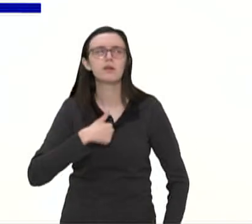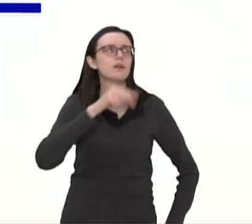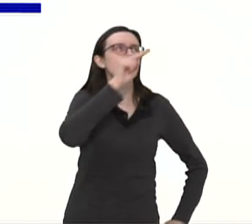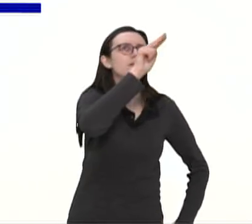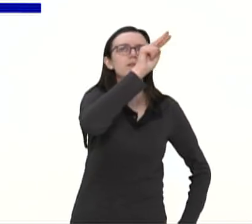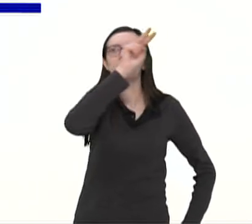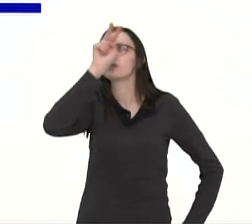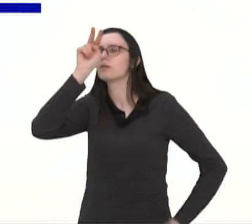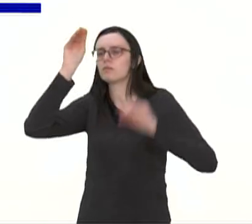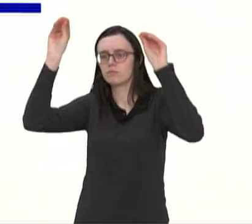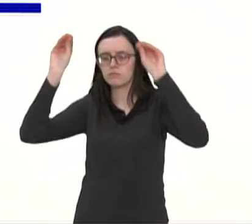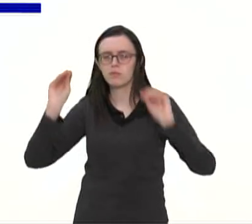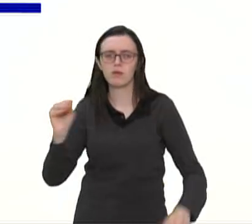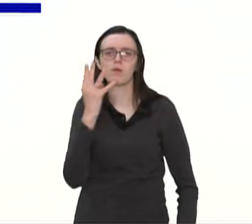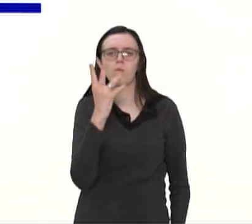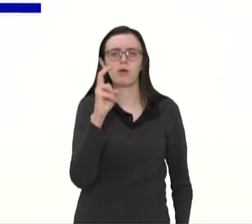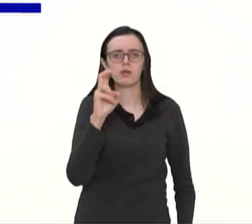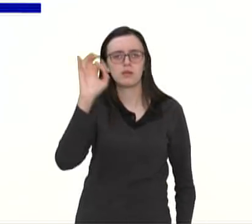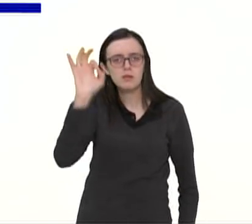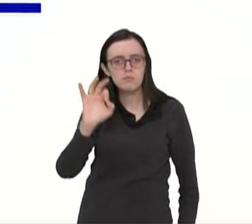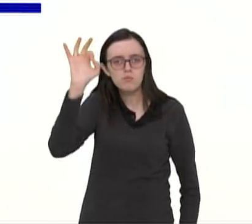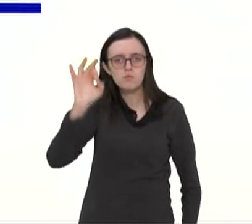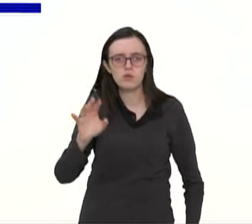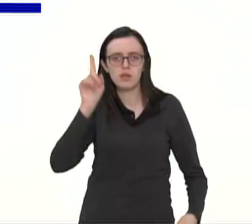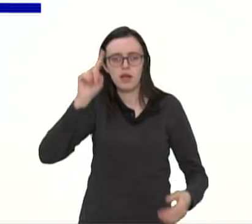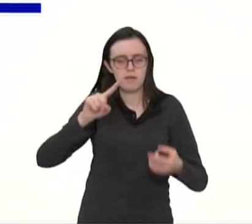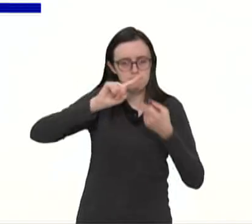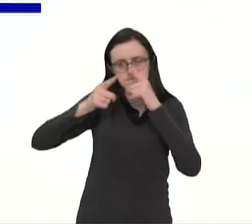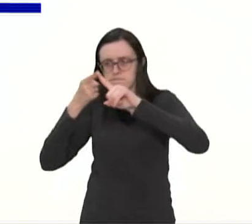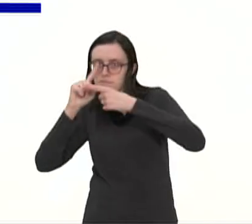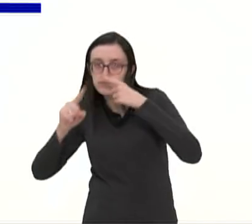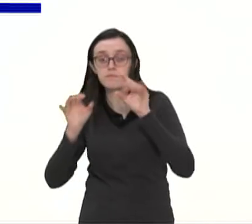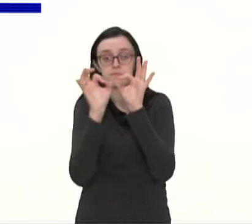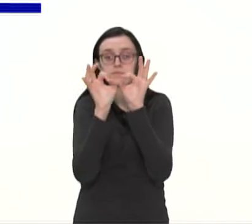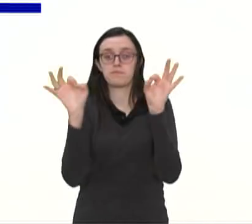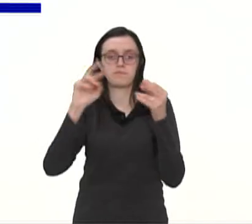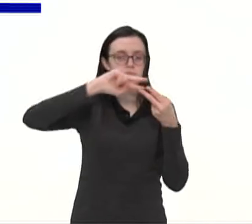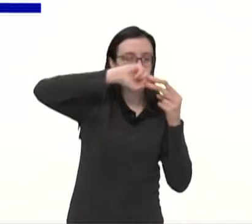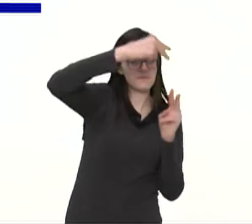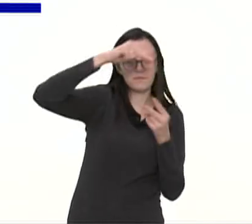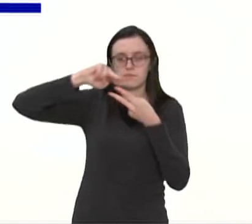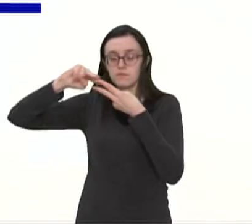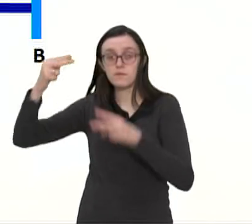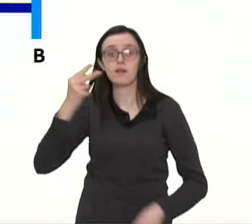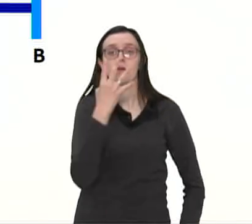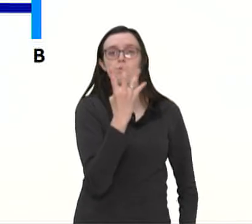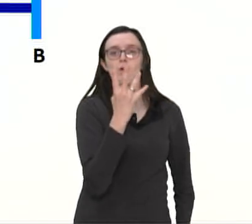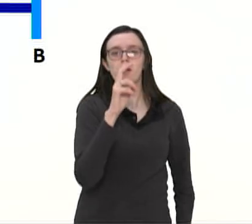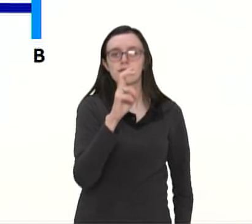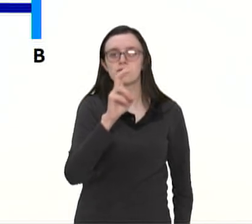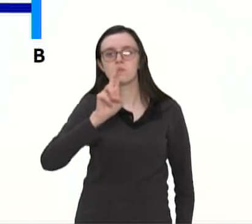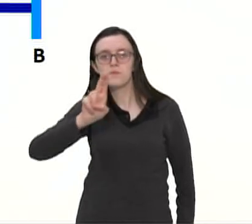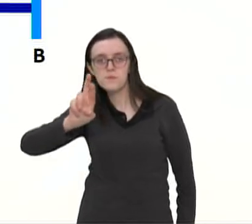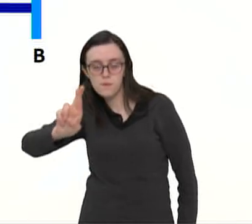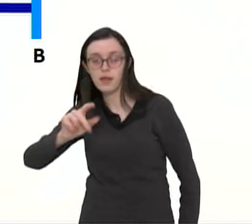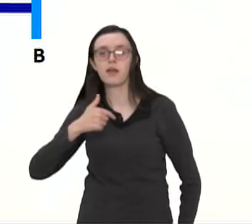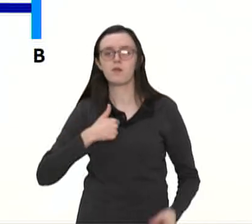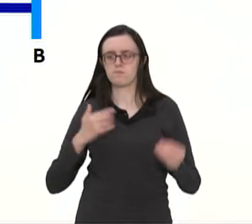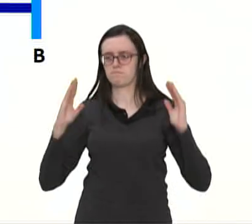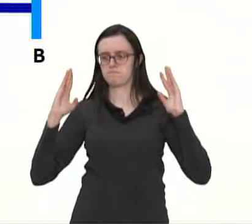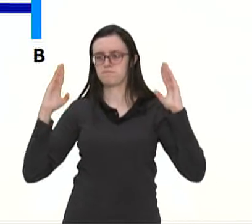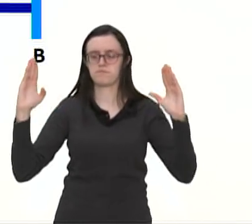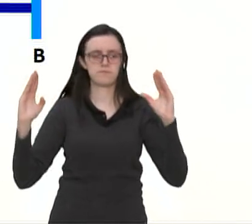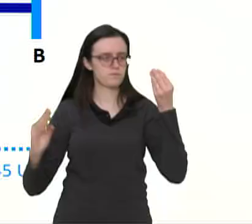considerar 45% de frequência de recombinação como a distância de 45 unidades de recombinação. Vou colocar nas duas